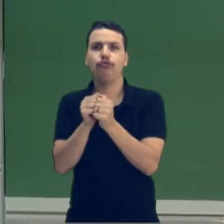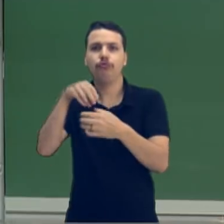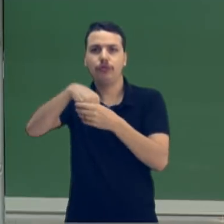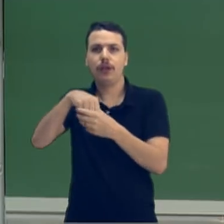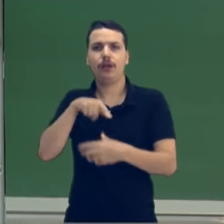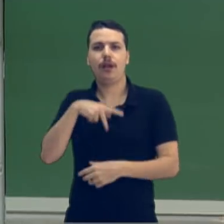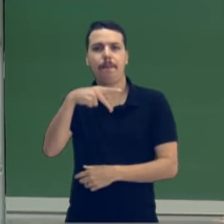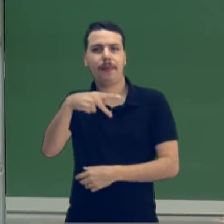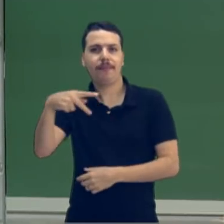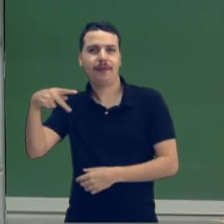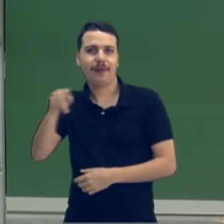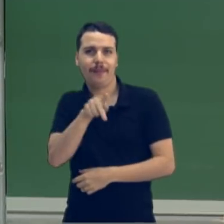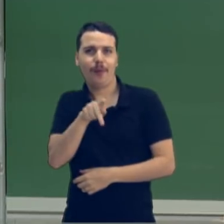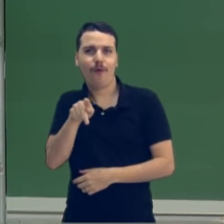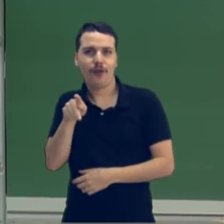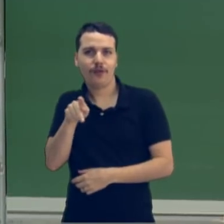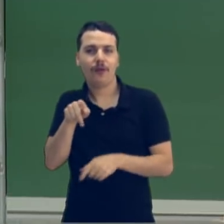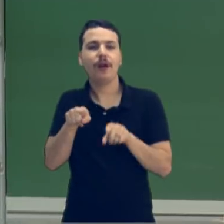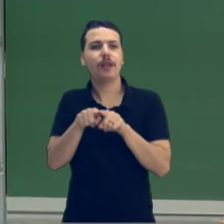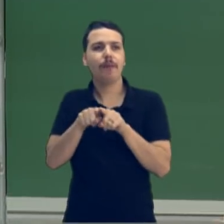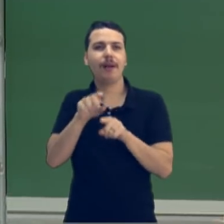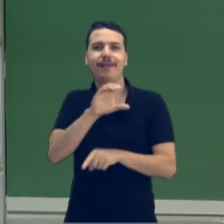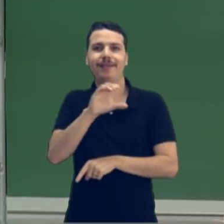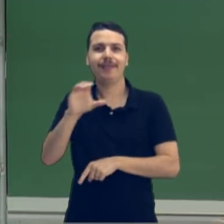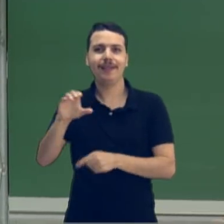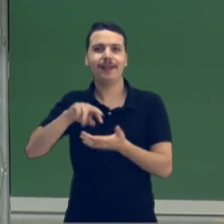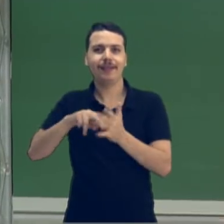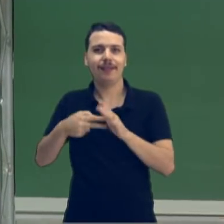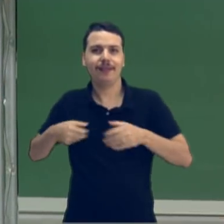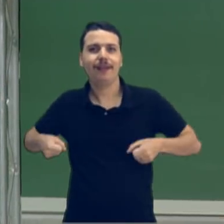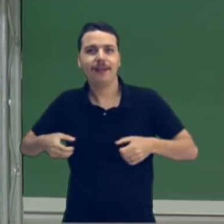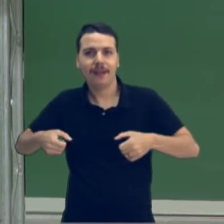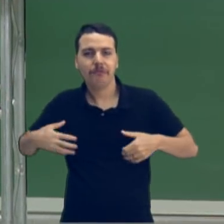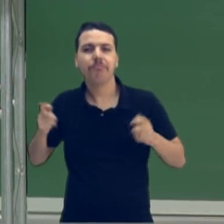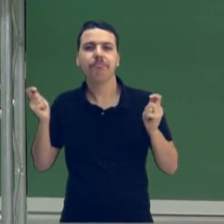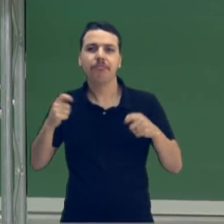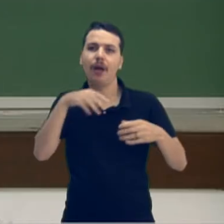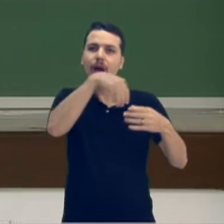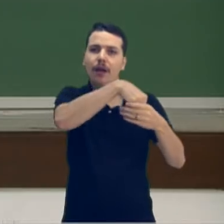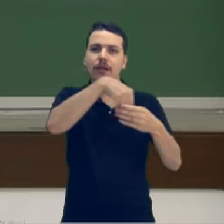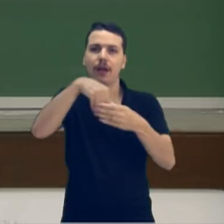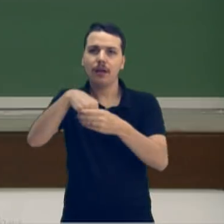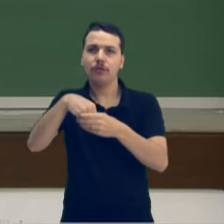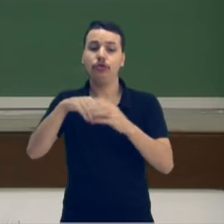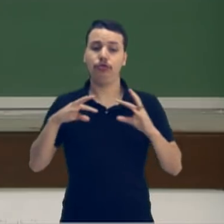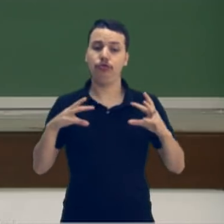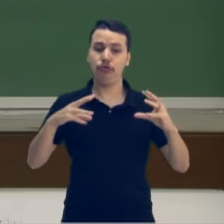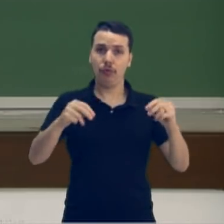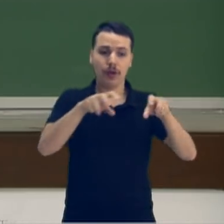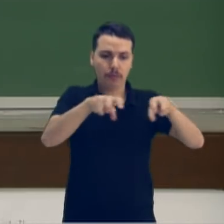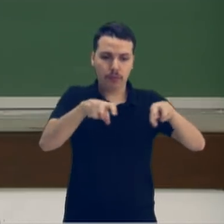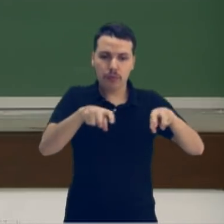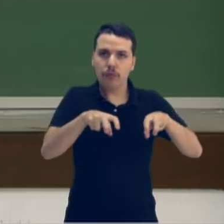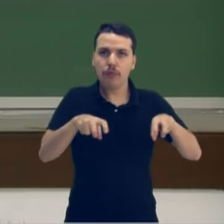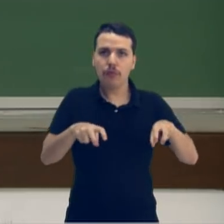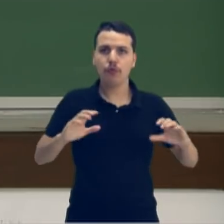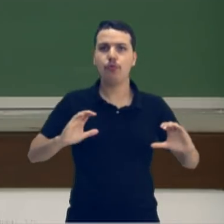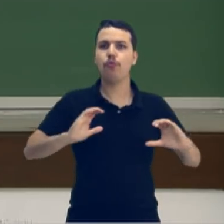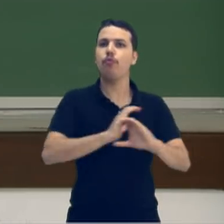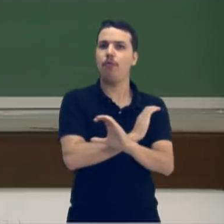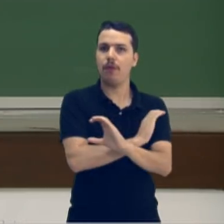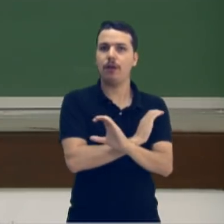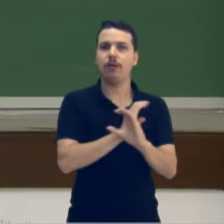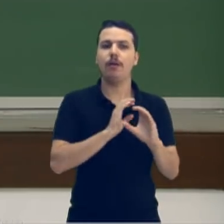professores e os cadeirantes. Ocupamos todas as salas, as cadeiras, professores e alunos